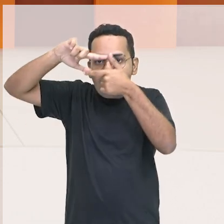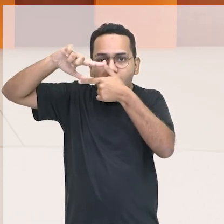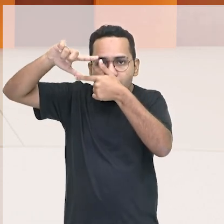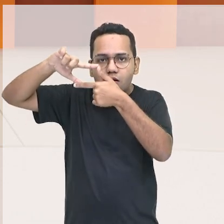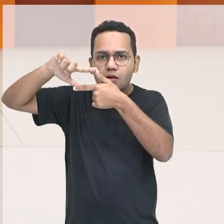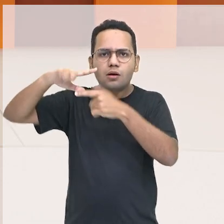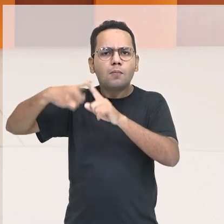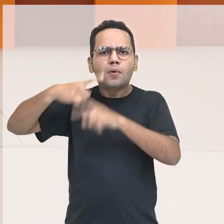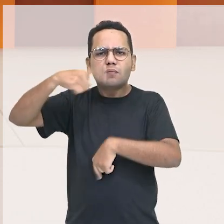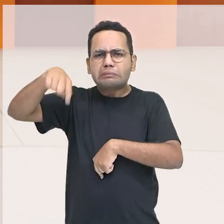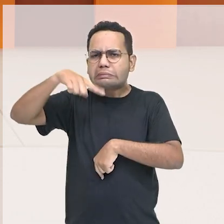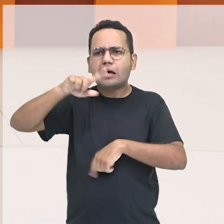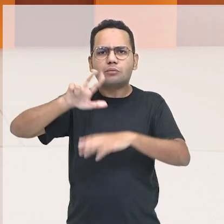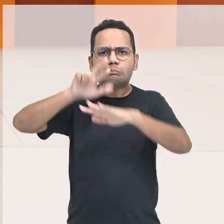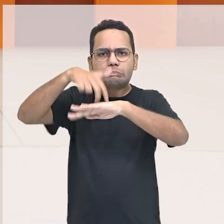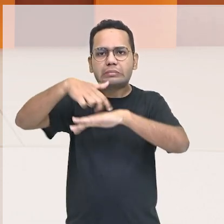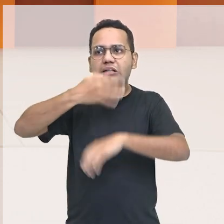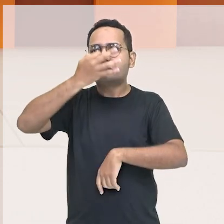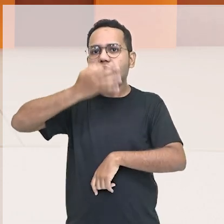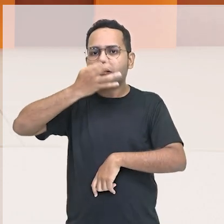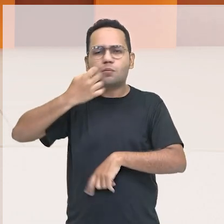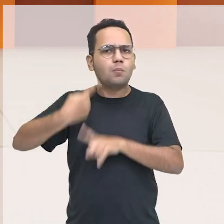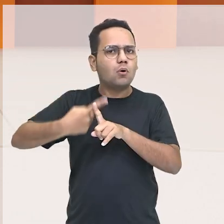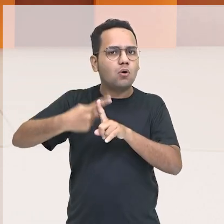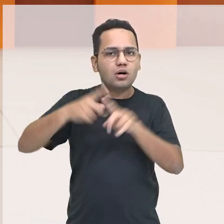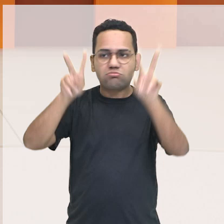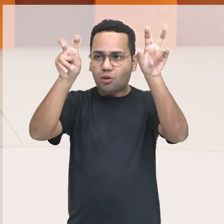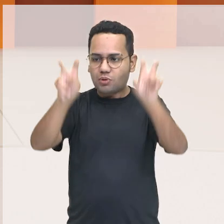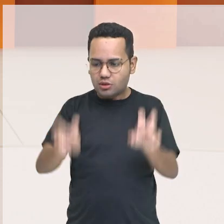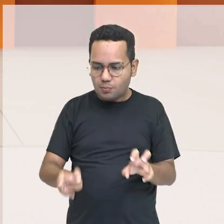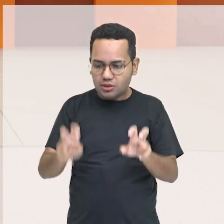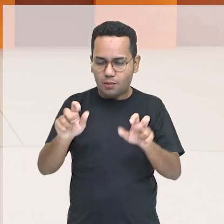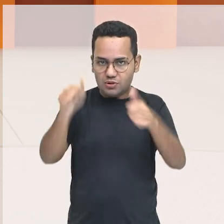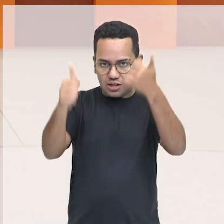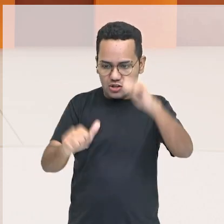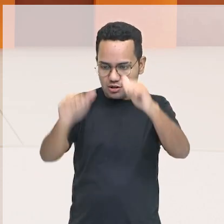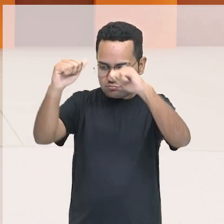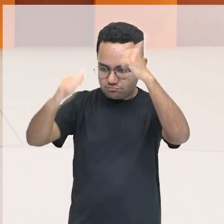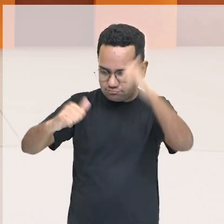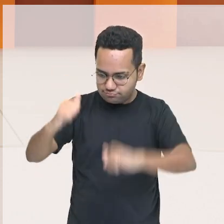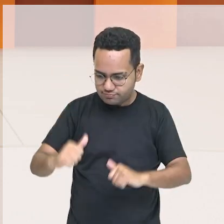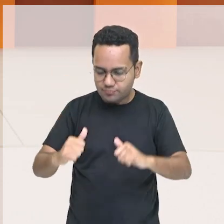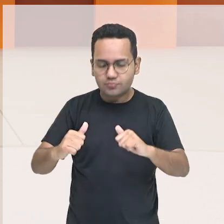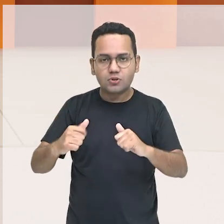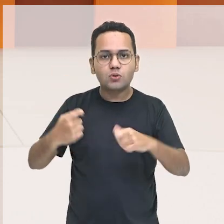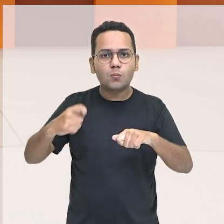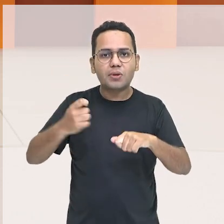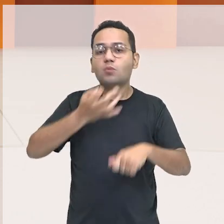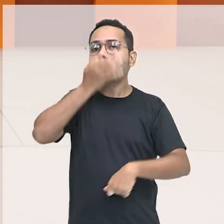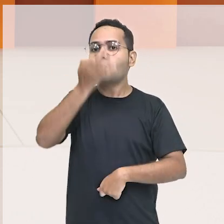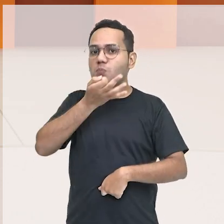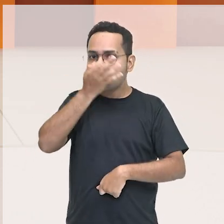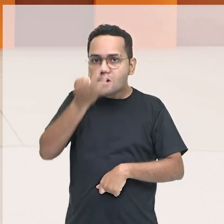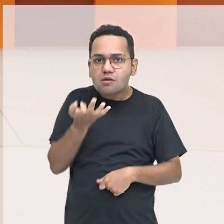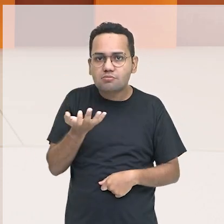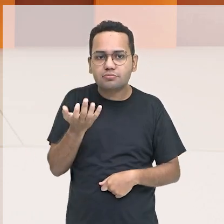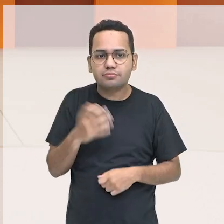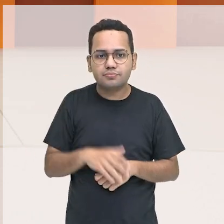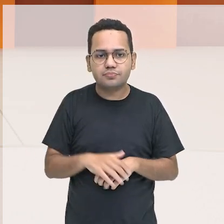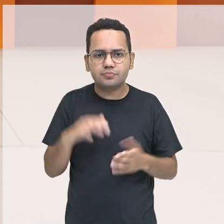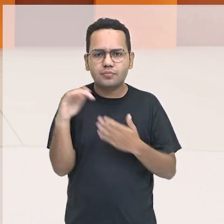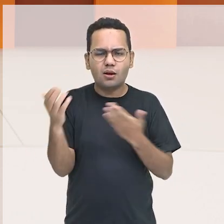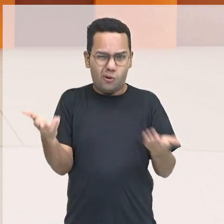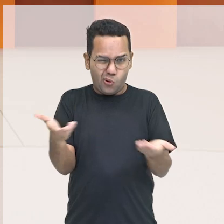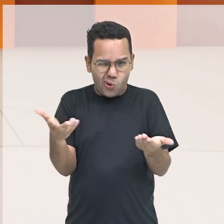pensamento crítico para analisar aquilo que você está absorvendo. Nós temos hoje uma informação muito grande,